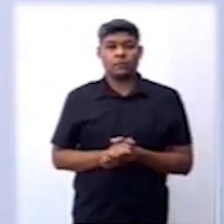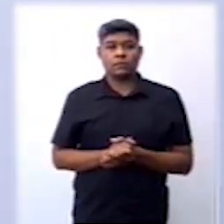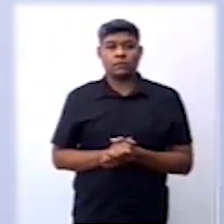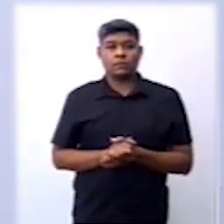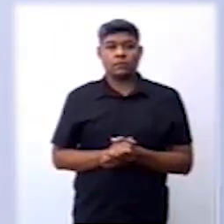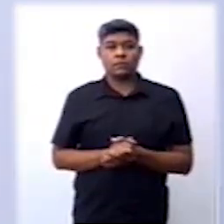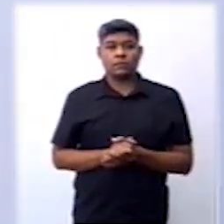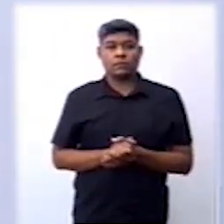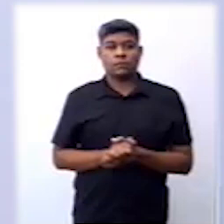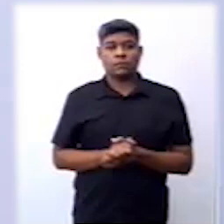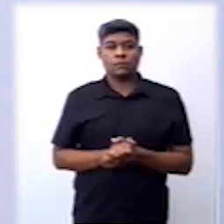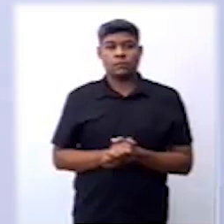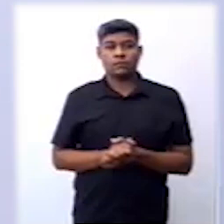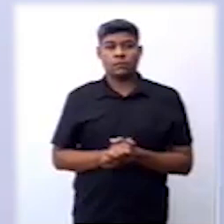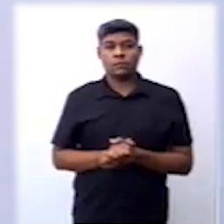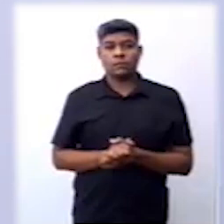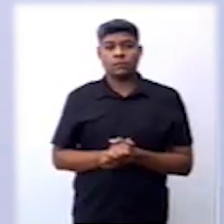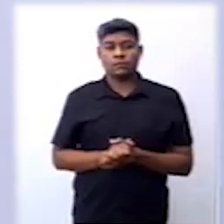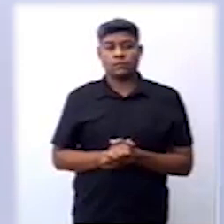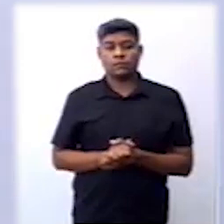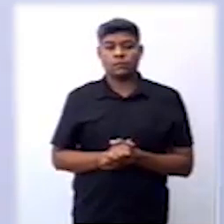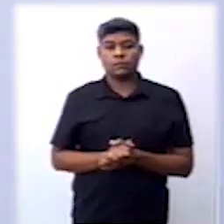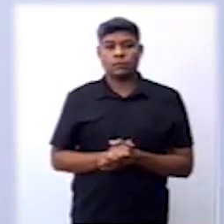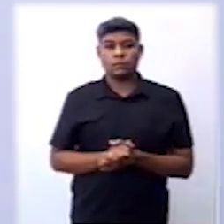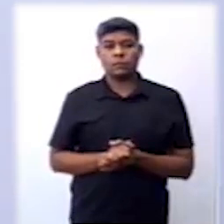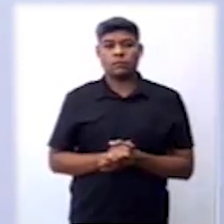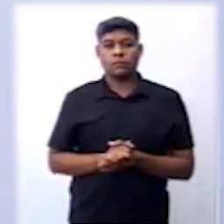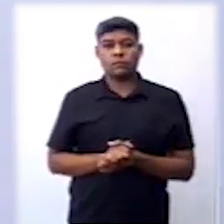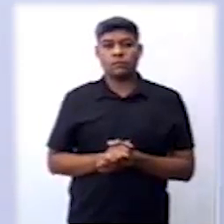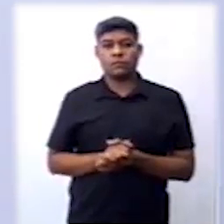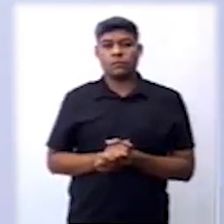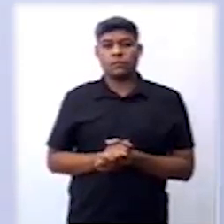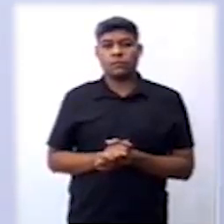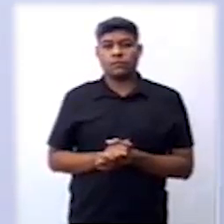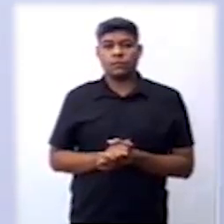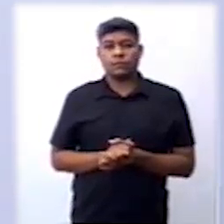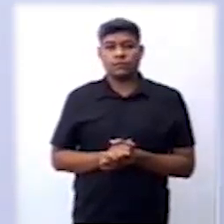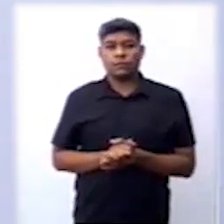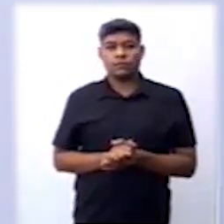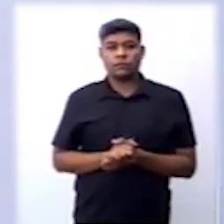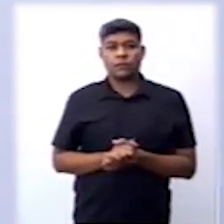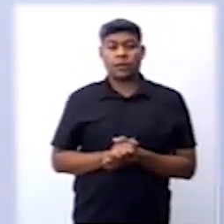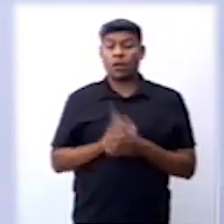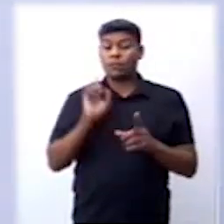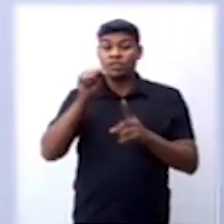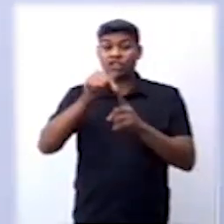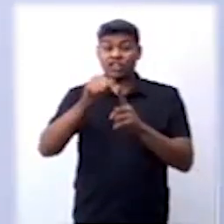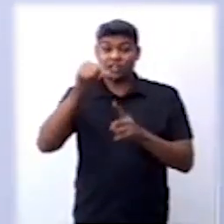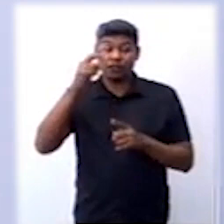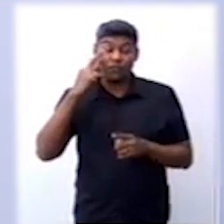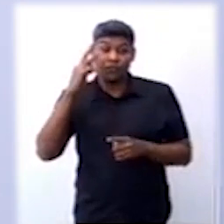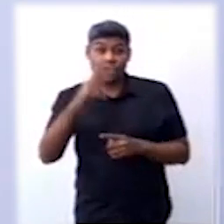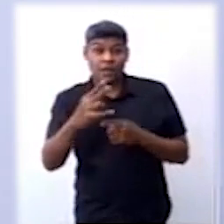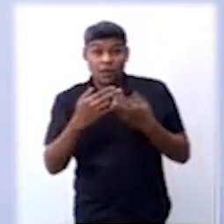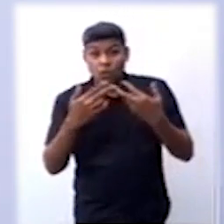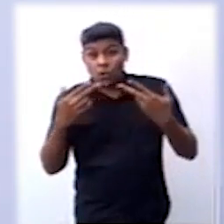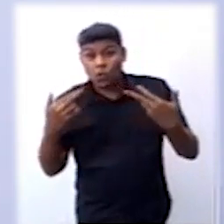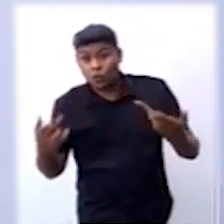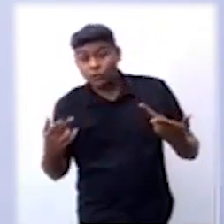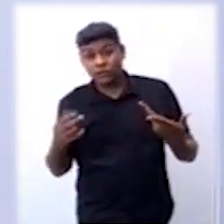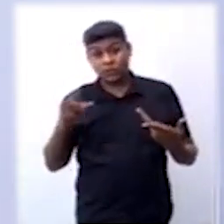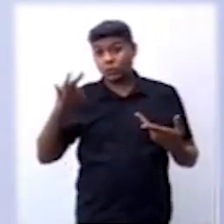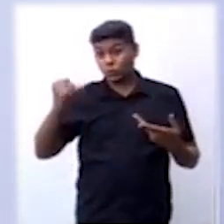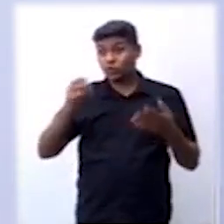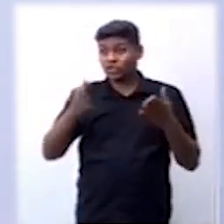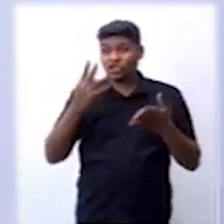Bora ver com toda a calma do mundo. O objetivo aqui não é ver coisa que todo mundo já